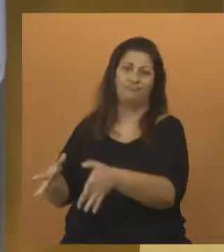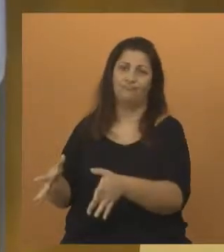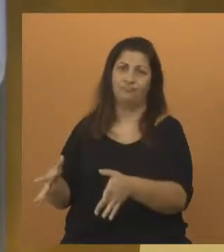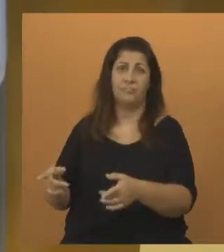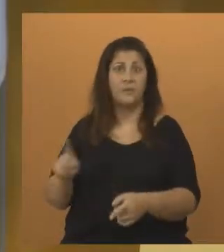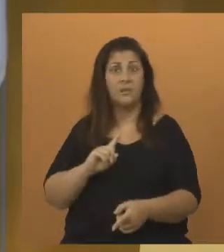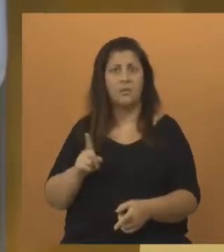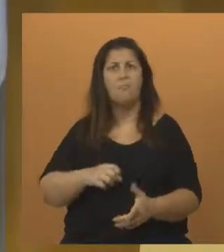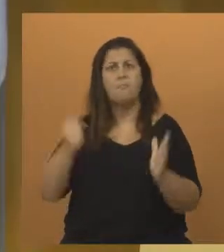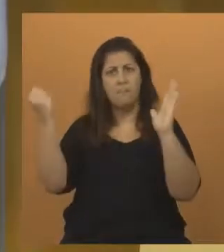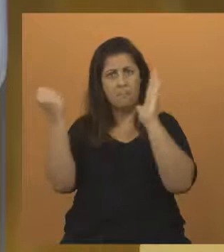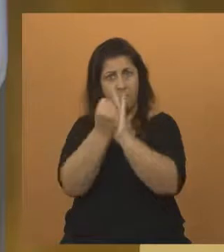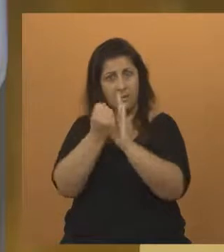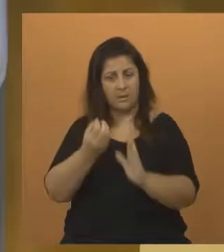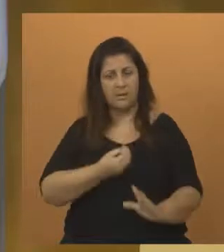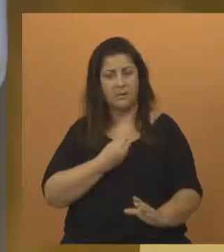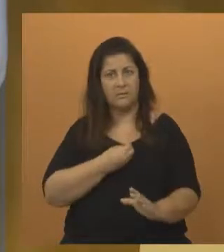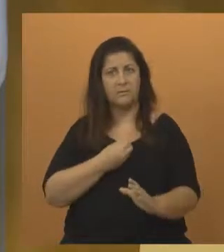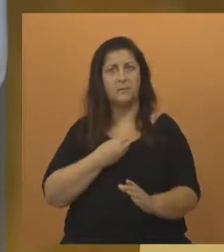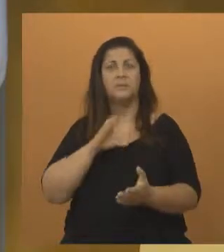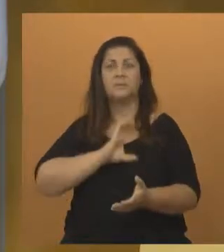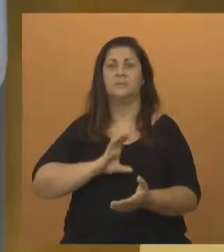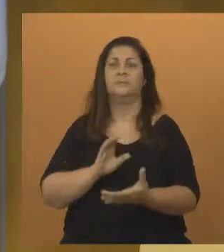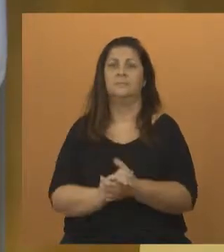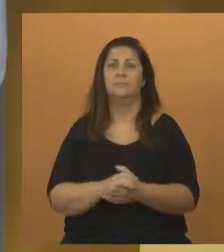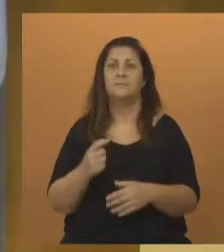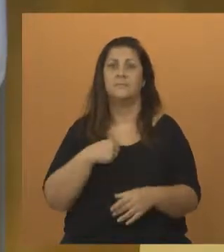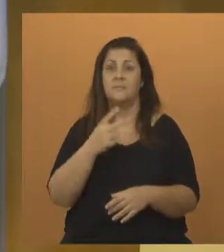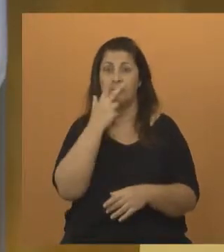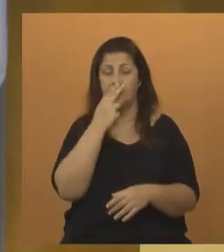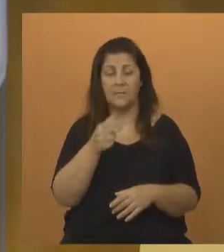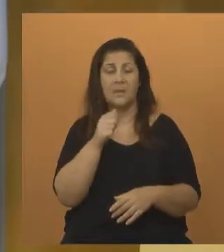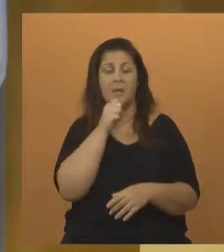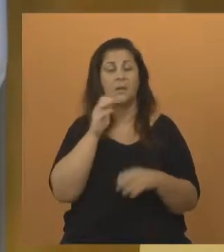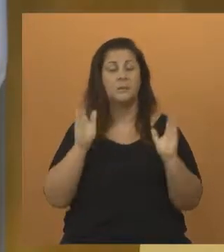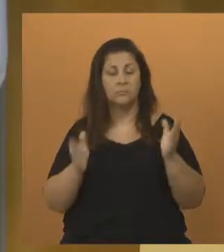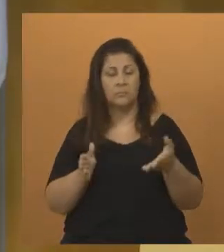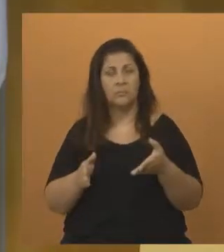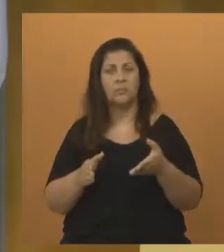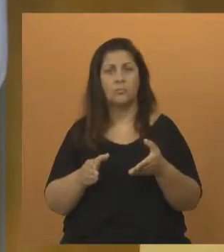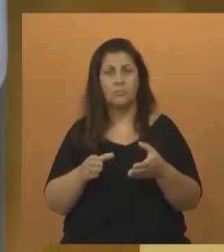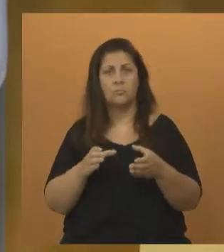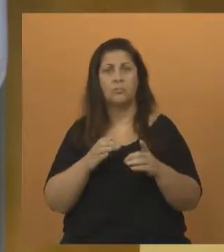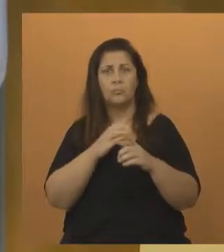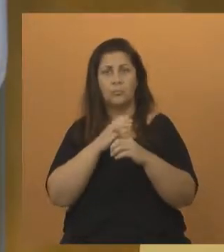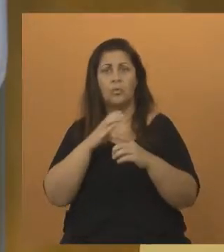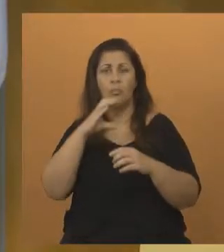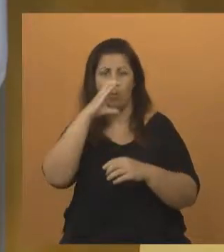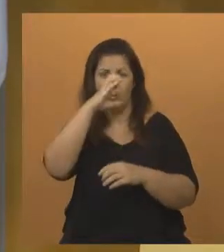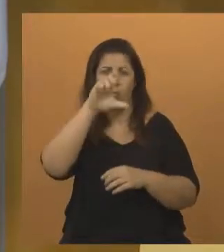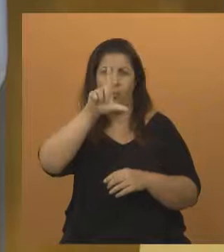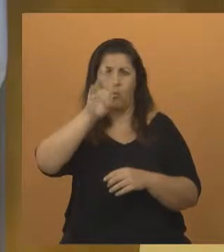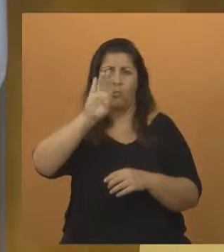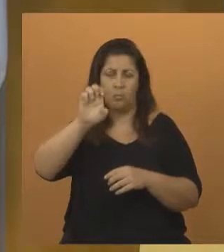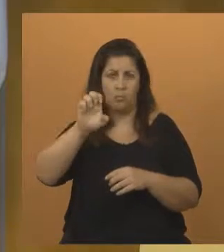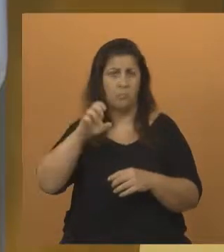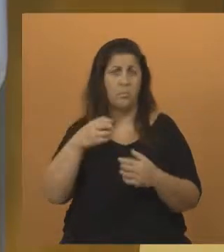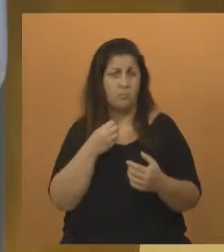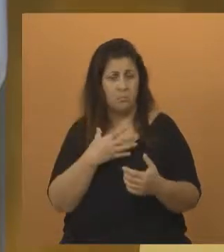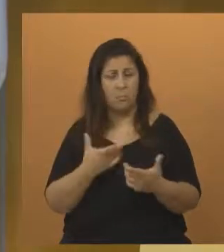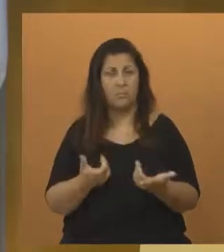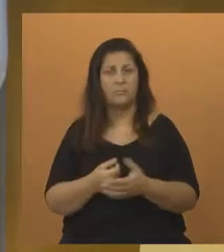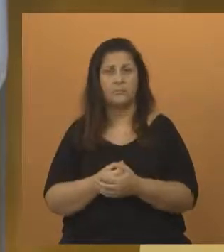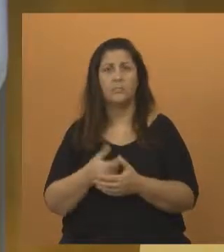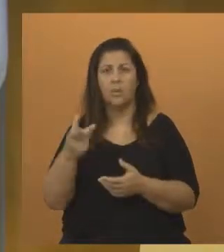coisas marcantes na nossa cidade. E eu ainda acho que os clubes hoje prestam um grande serviço para a nossa sociedade. E, na conversa com o prefeito